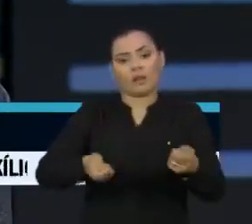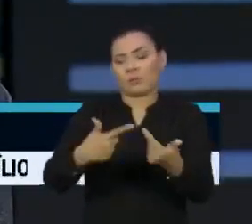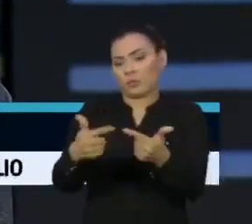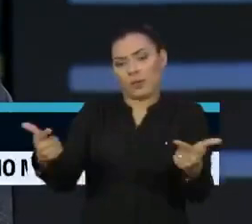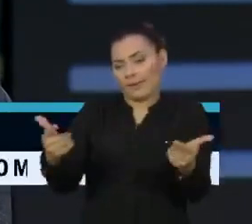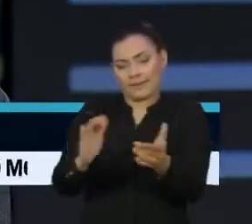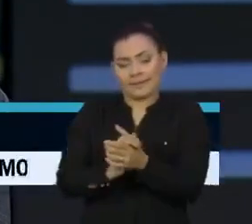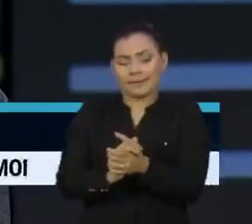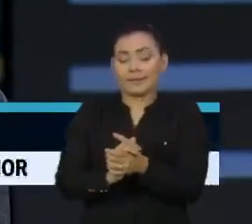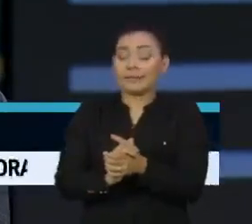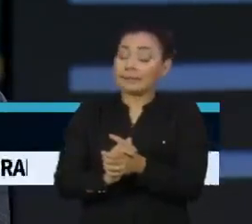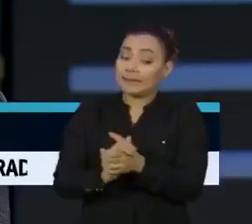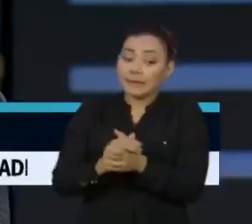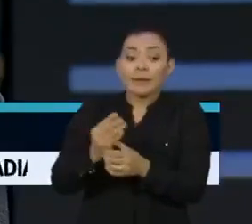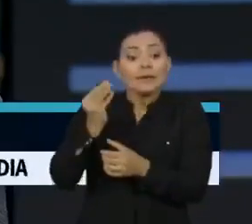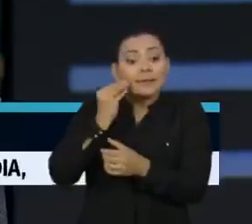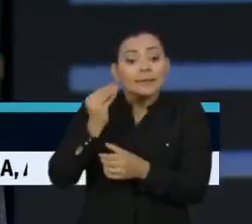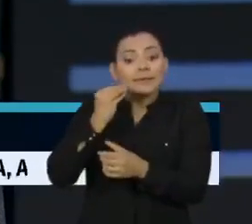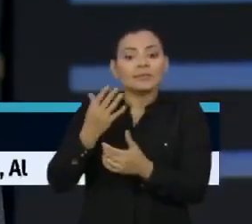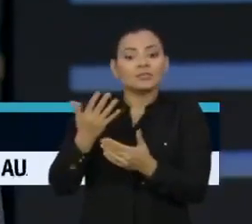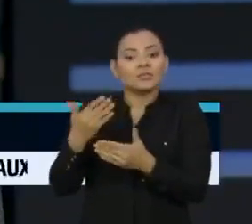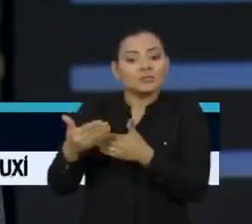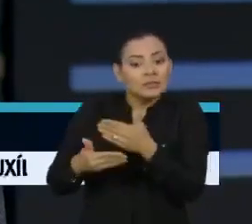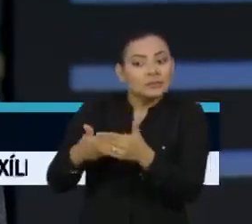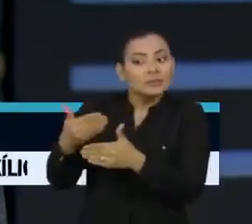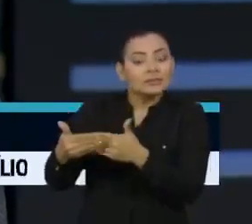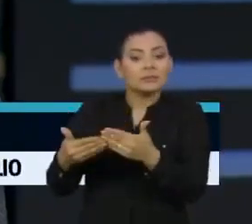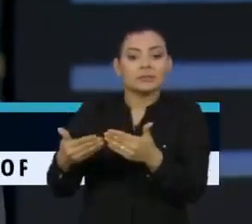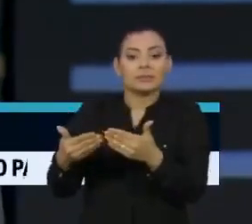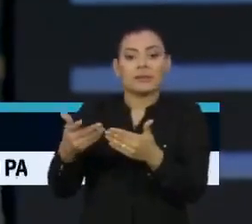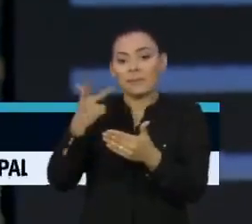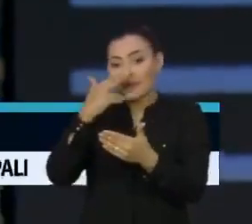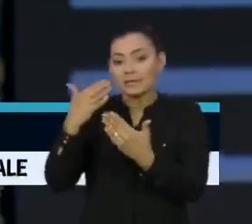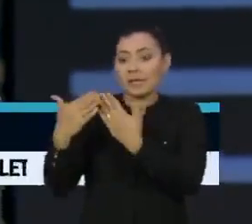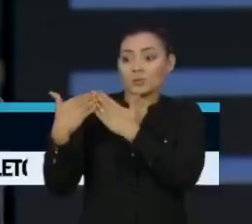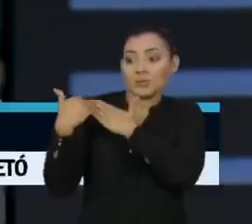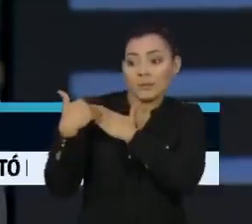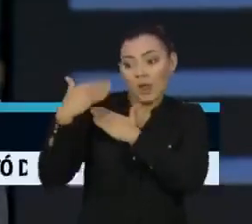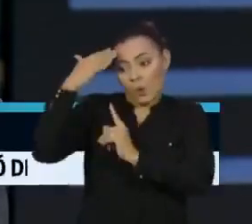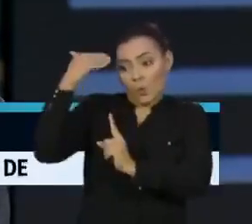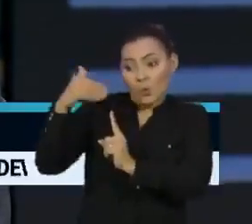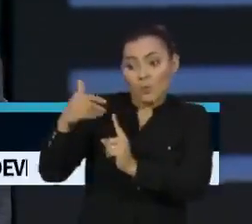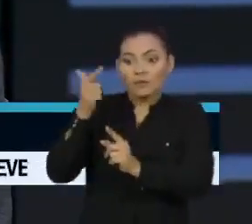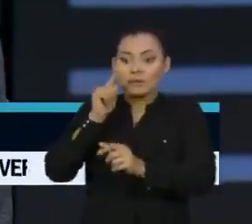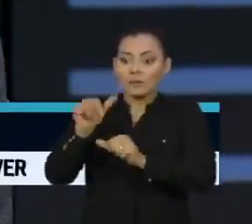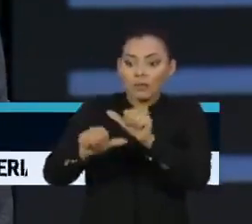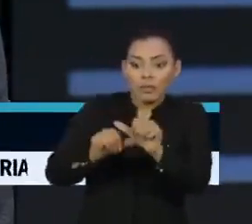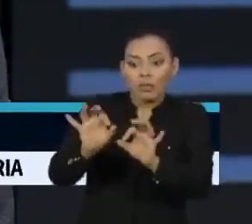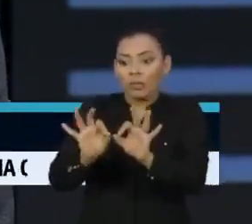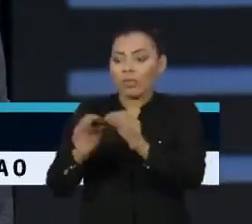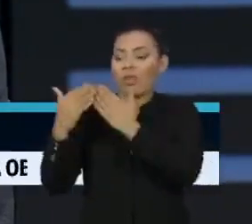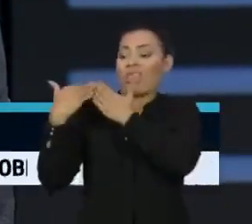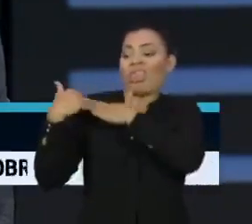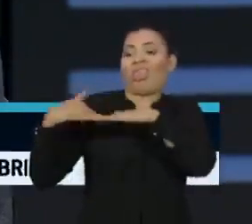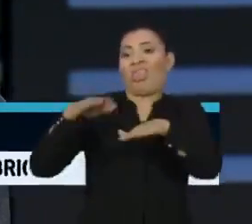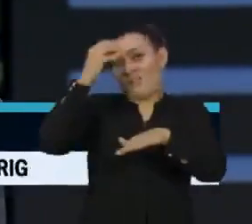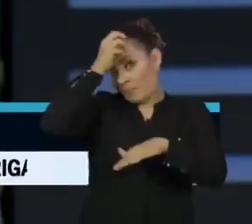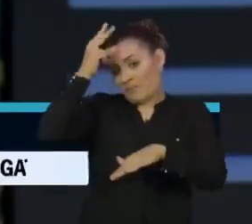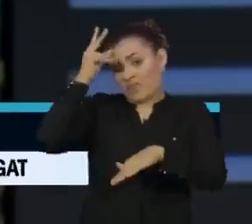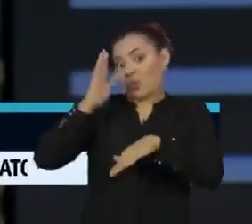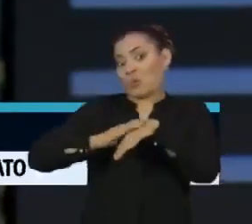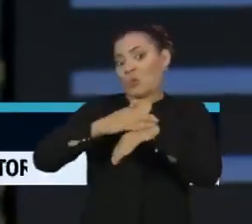tentativa de dividir essa de uns a culpa é sua responsabilidade O que é péssimo e